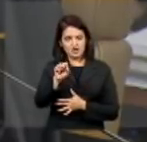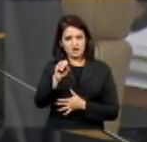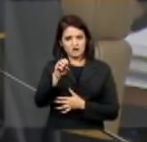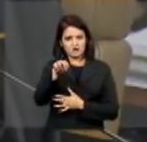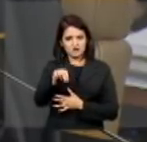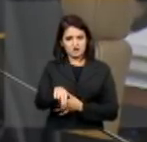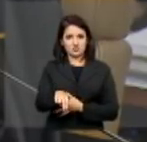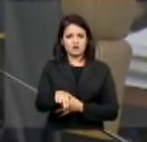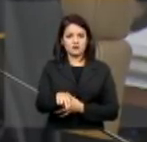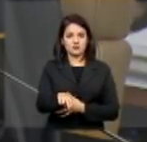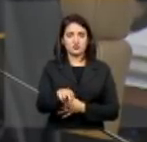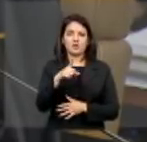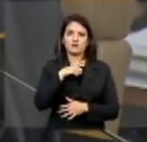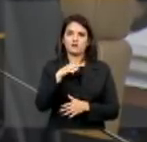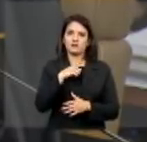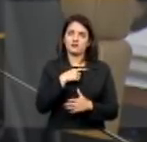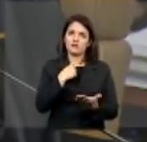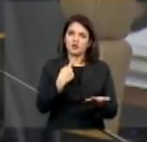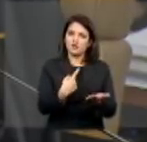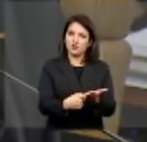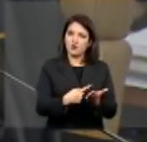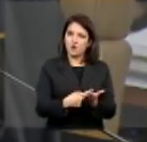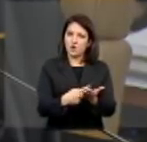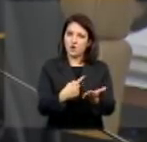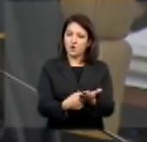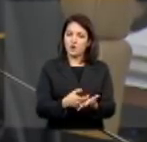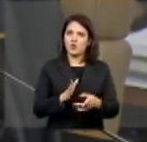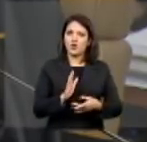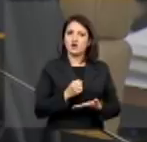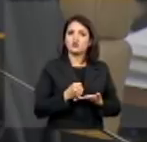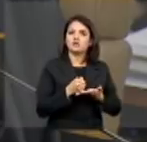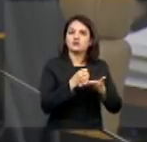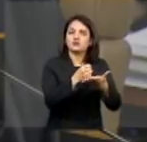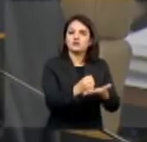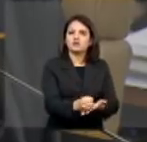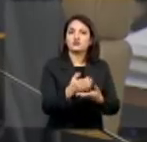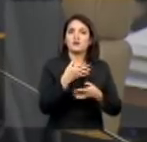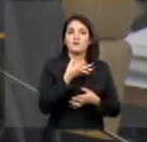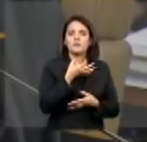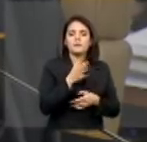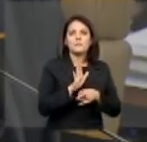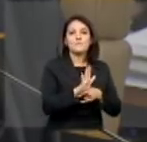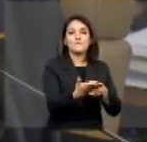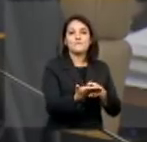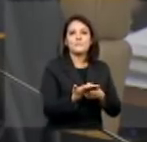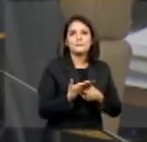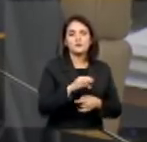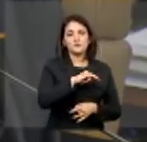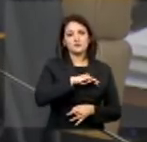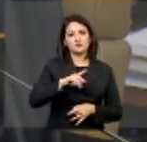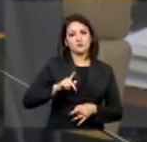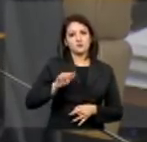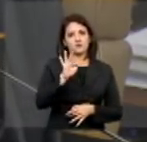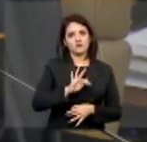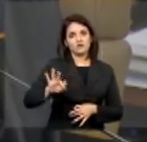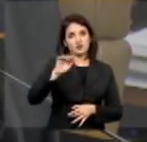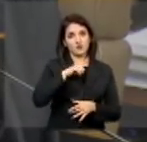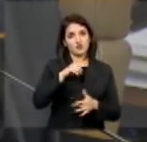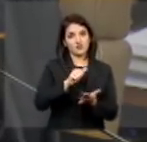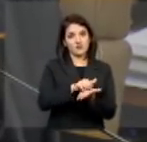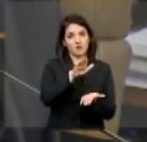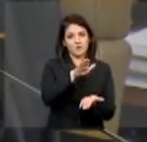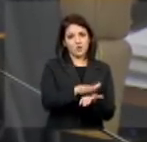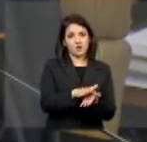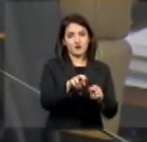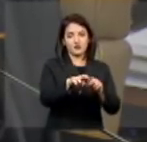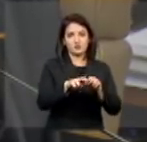celebrou acordo de colaboração premiada com o ministério público federal e que foi homologado por esse juízo cita-se aqui o